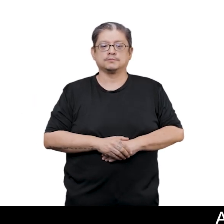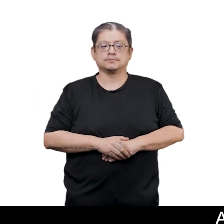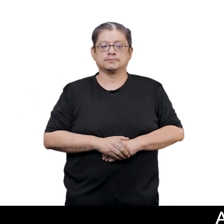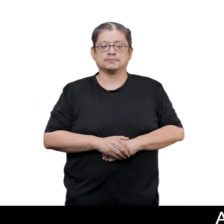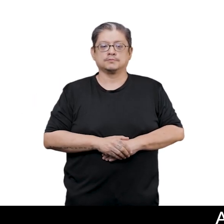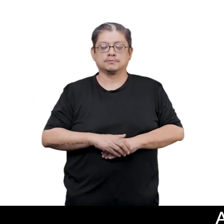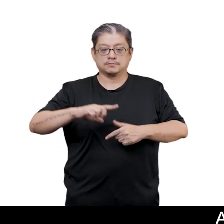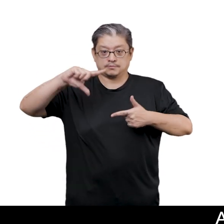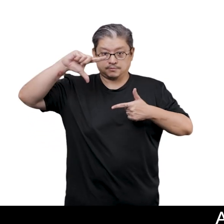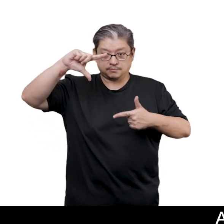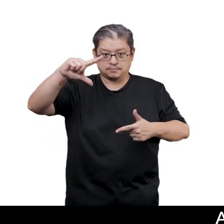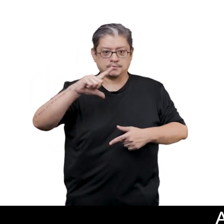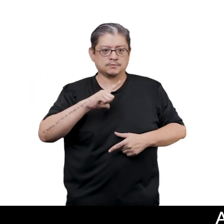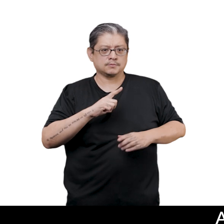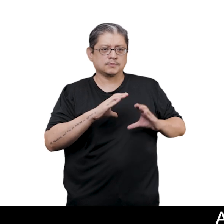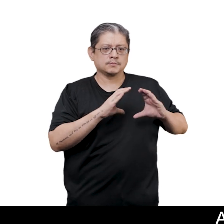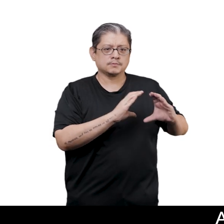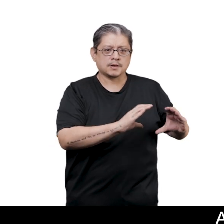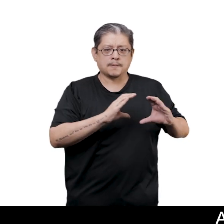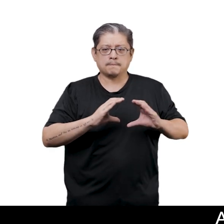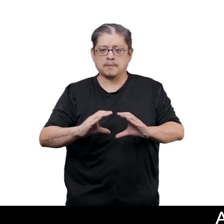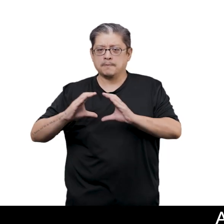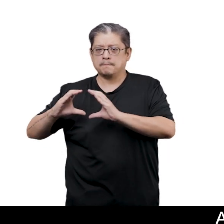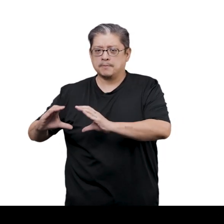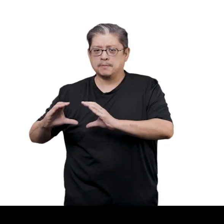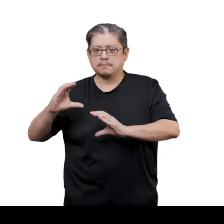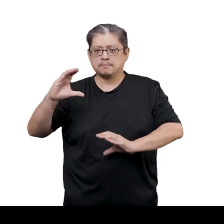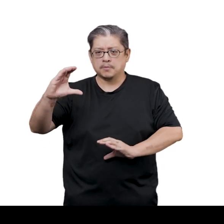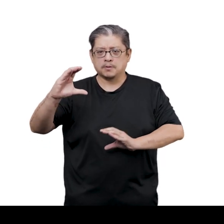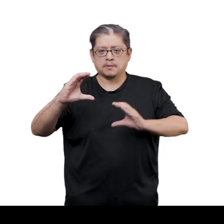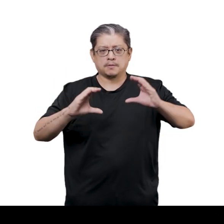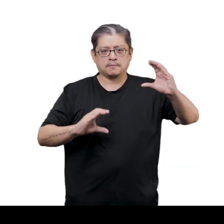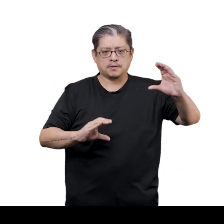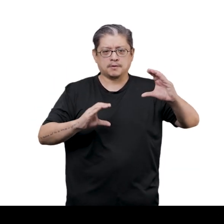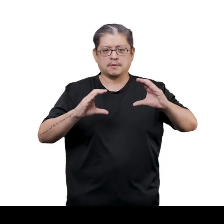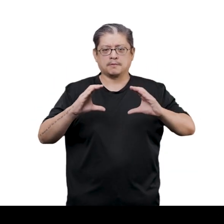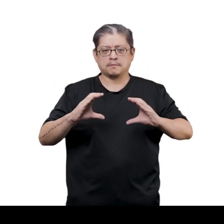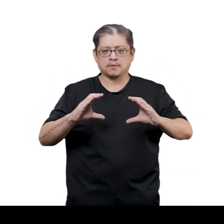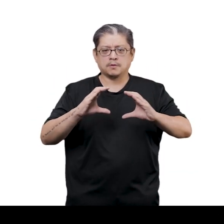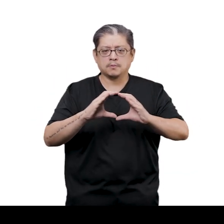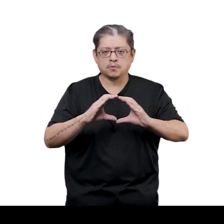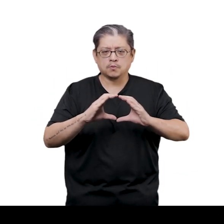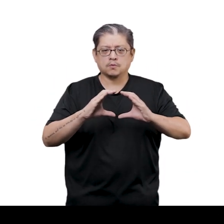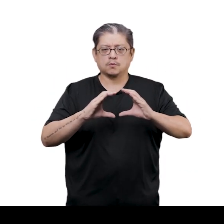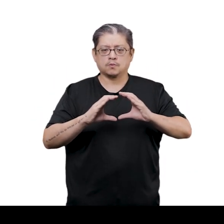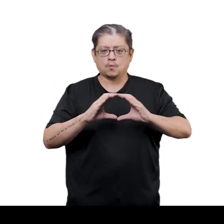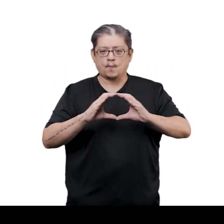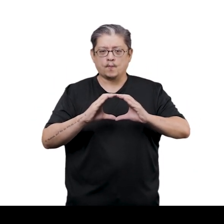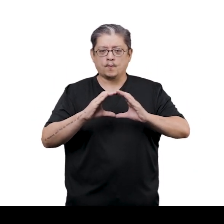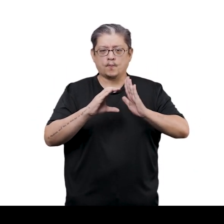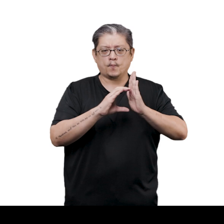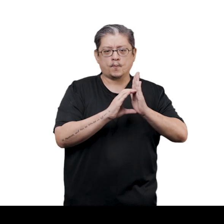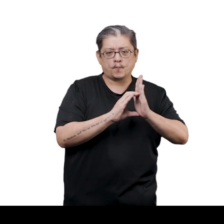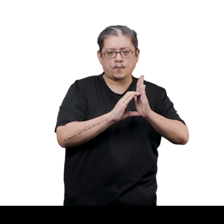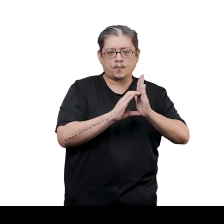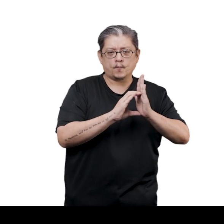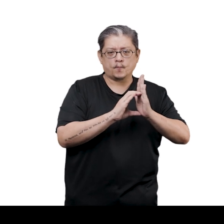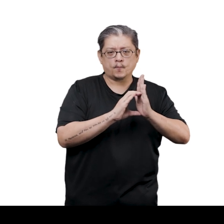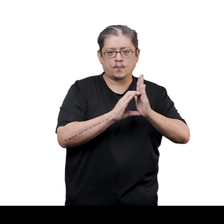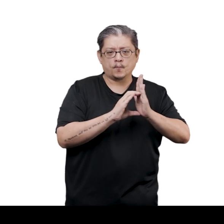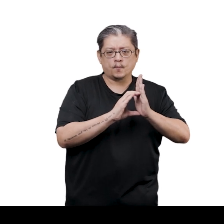A obra se destaca pela profusão de círculos coloridos em tamanhos variados, alguns inteiros, outros